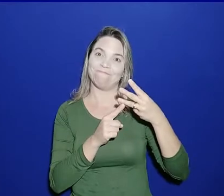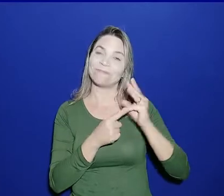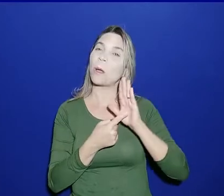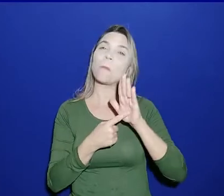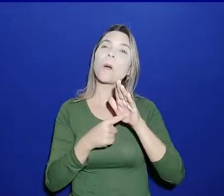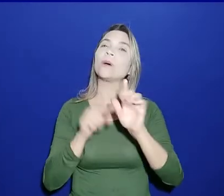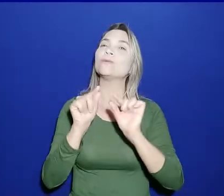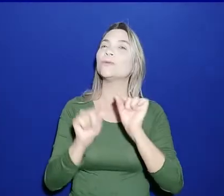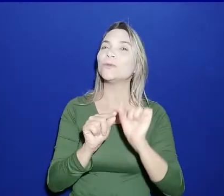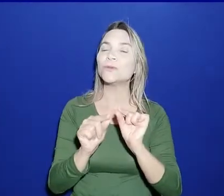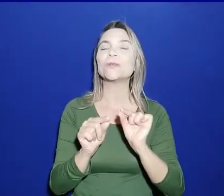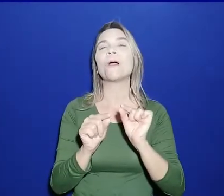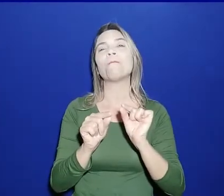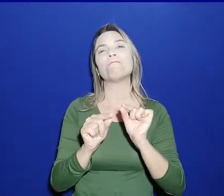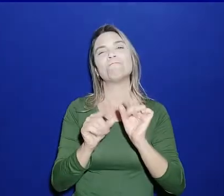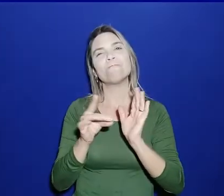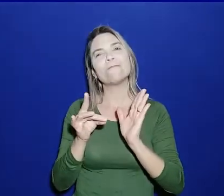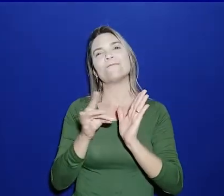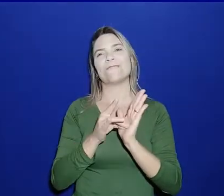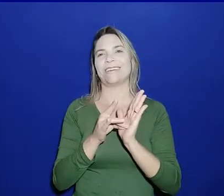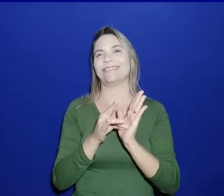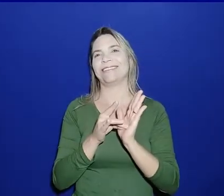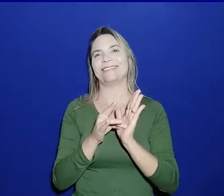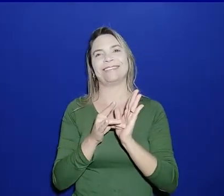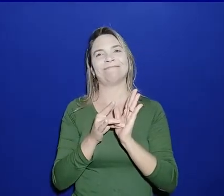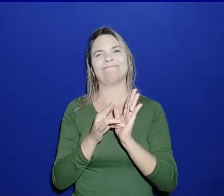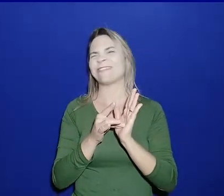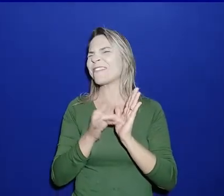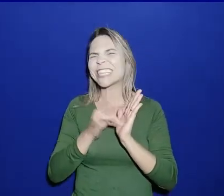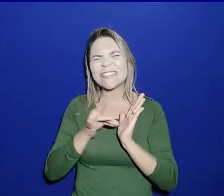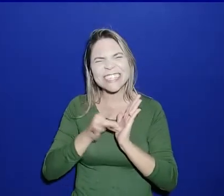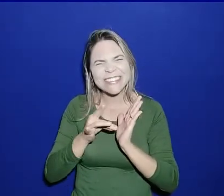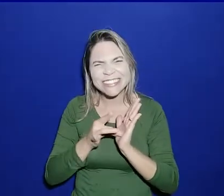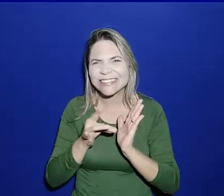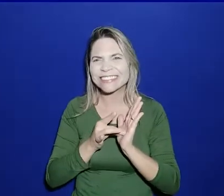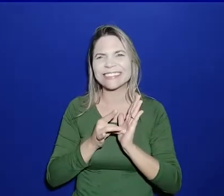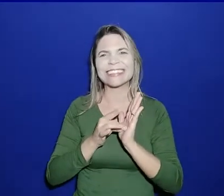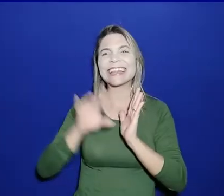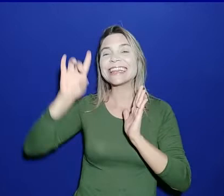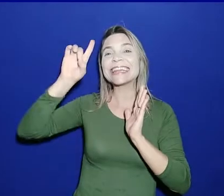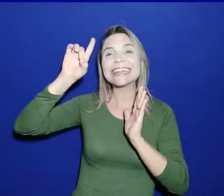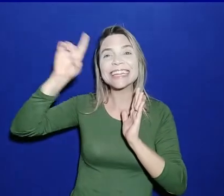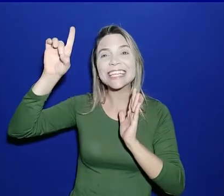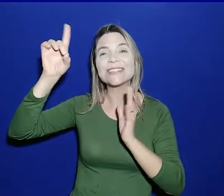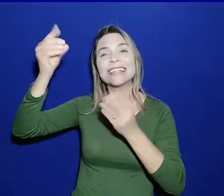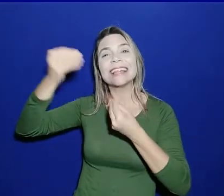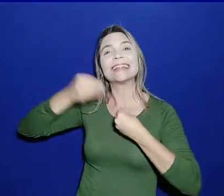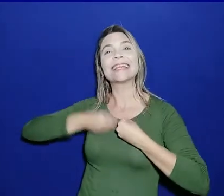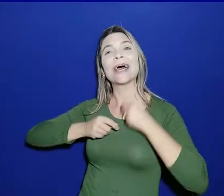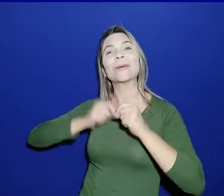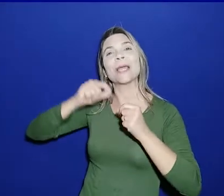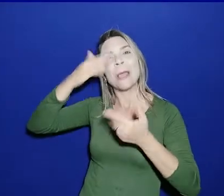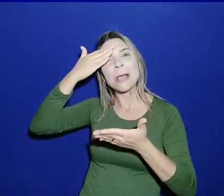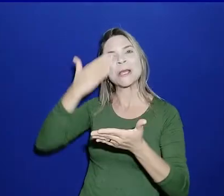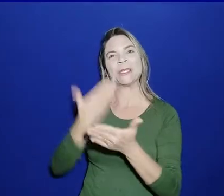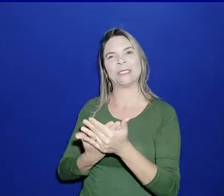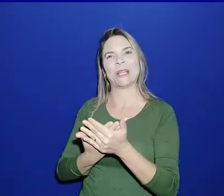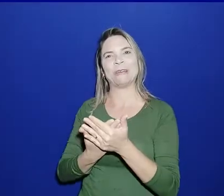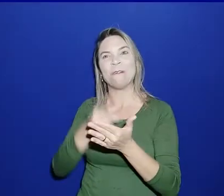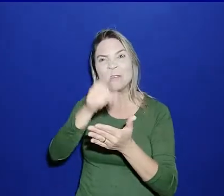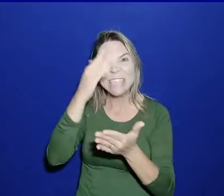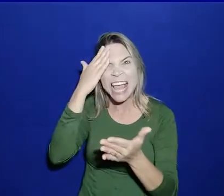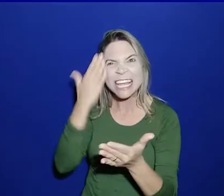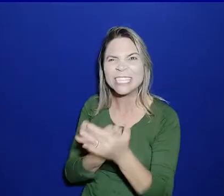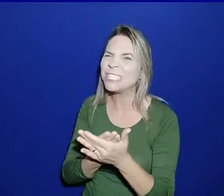mostram que, na verdade, a essência de tudo que o Senhor nos dá é: precisamos crer em Jesus.